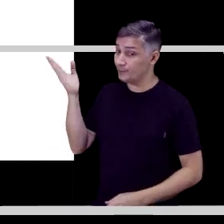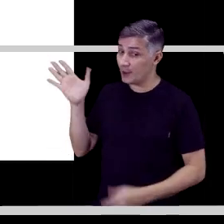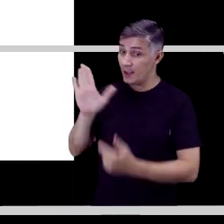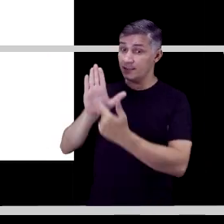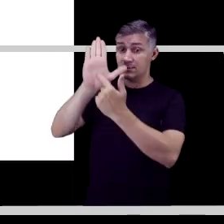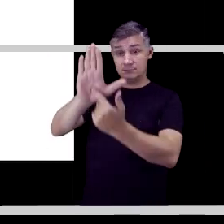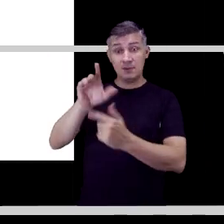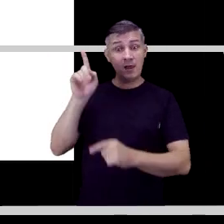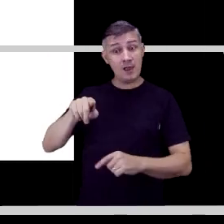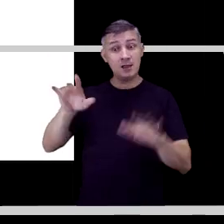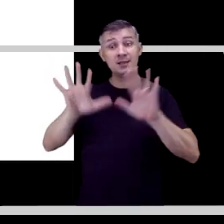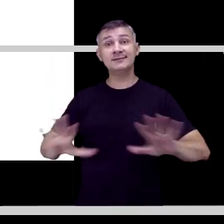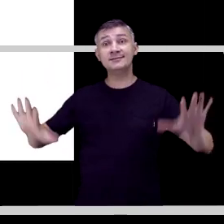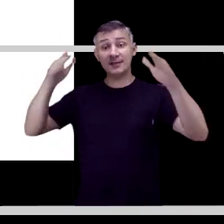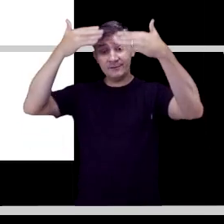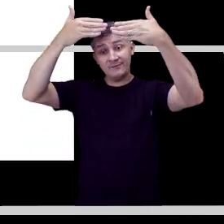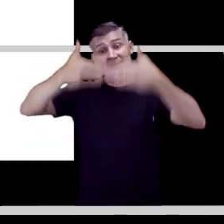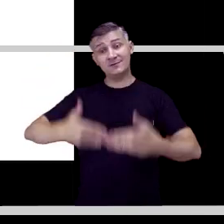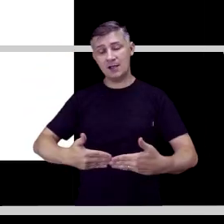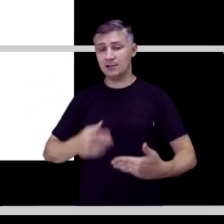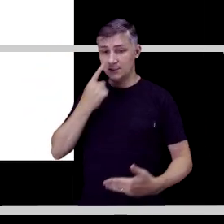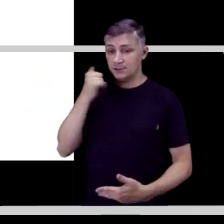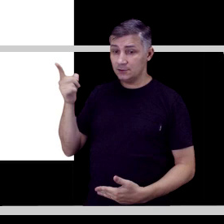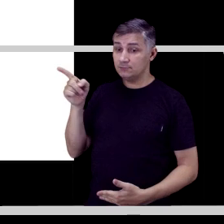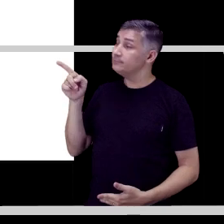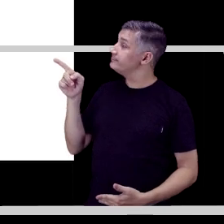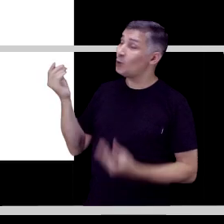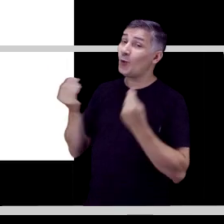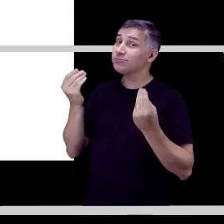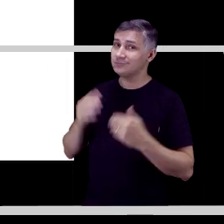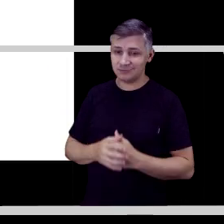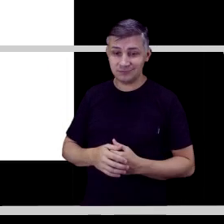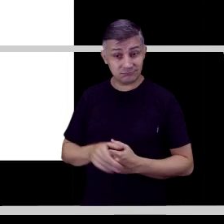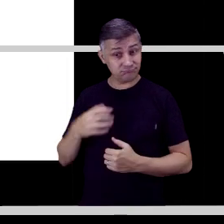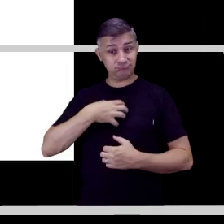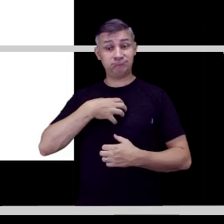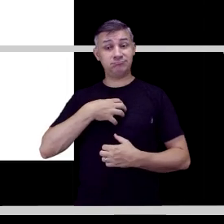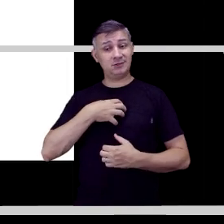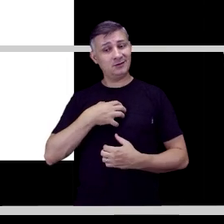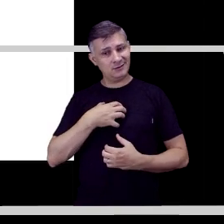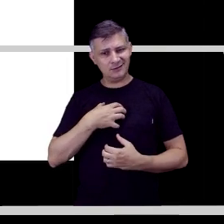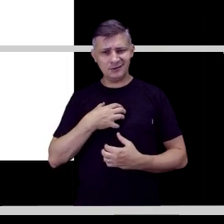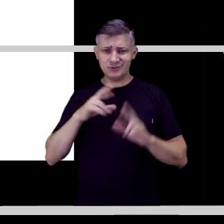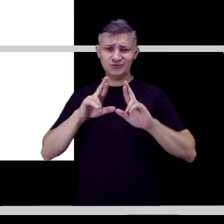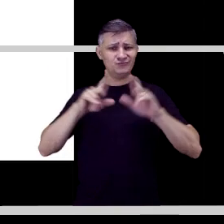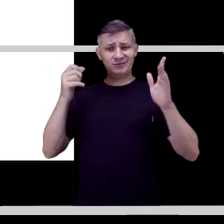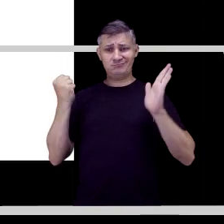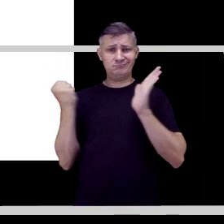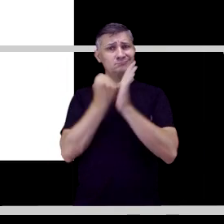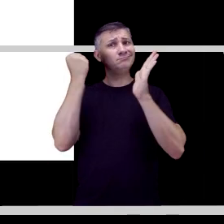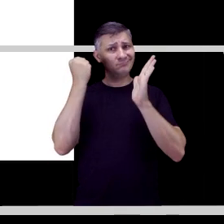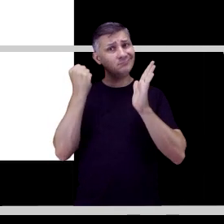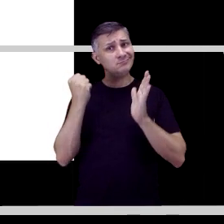os desenhos realmente da arquitetura e o que está lá, né? Enfim, né? E esse desenho da